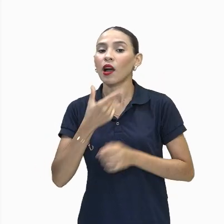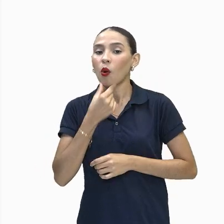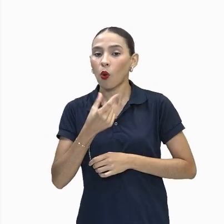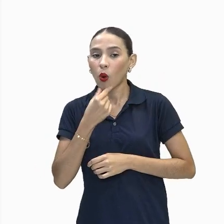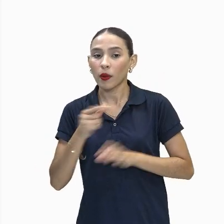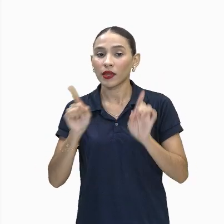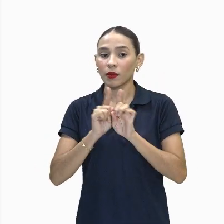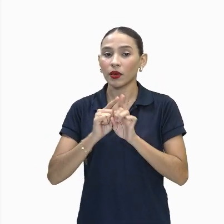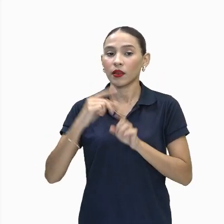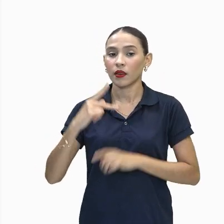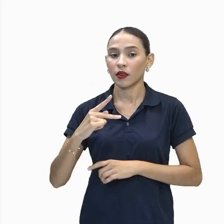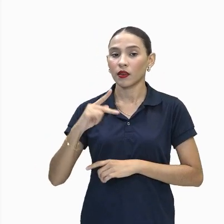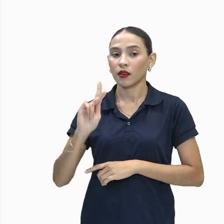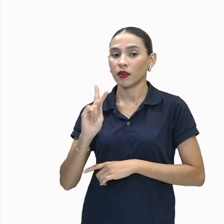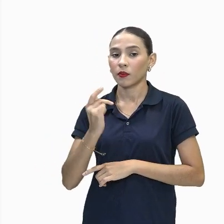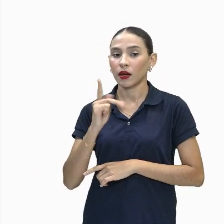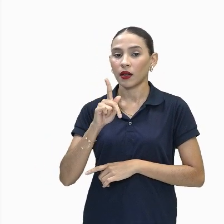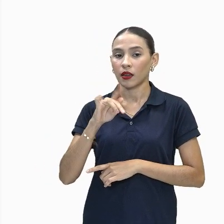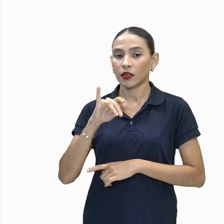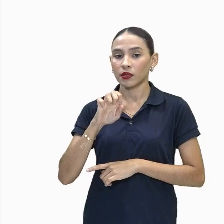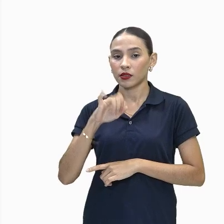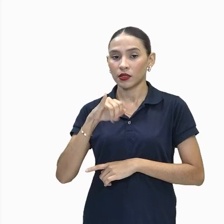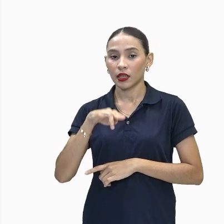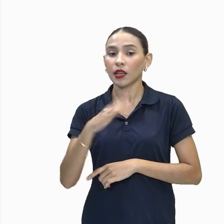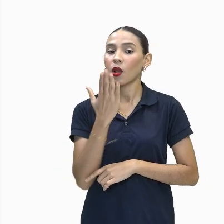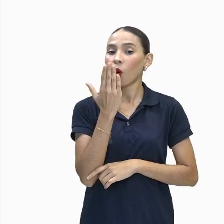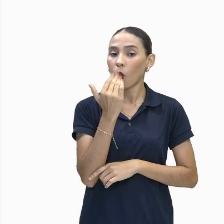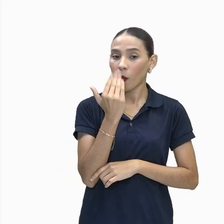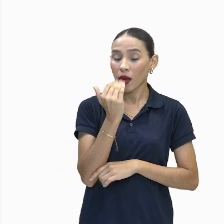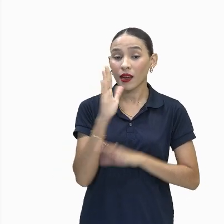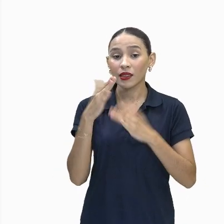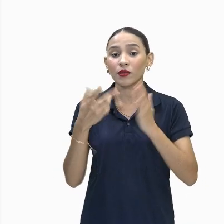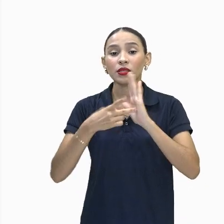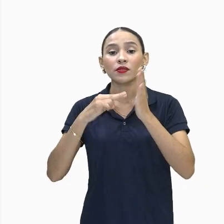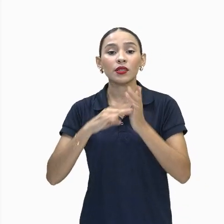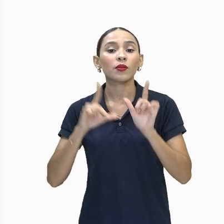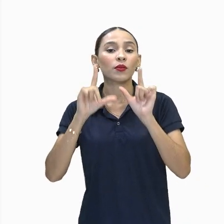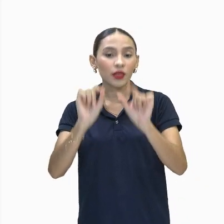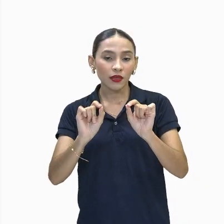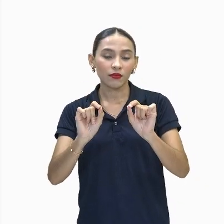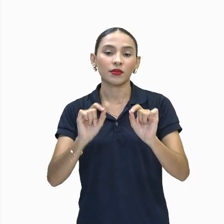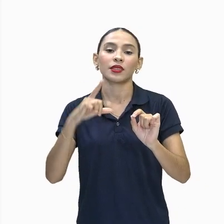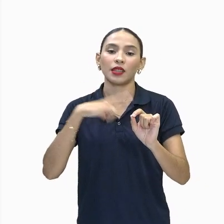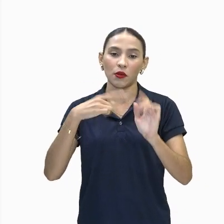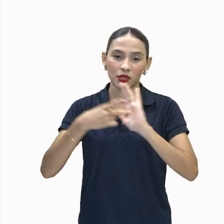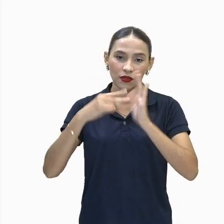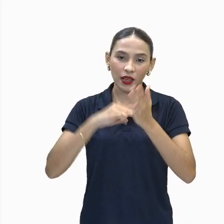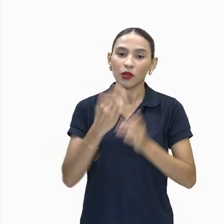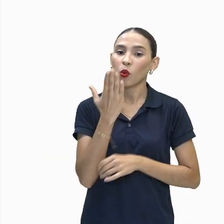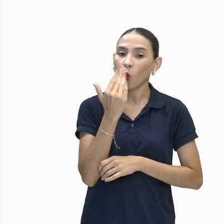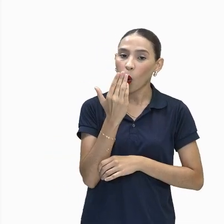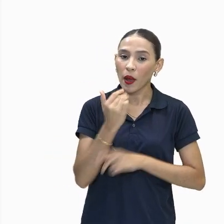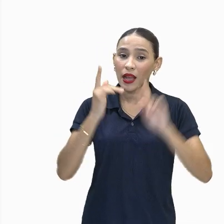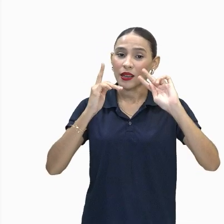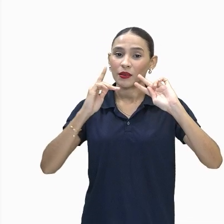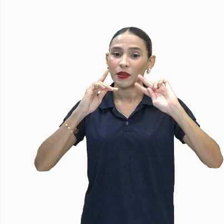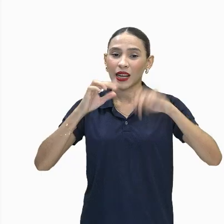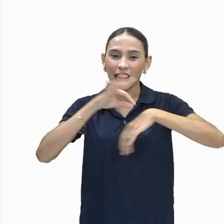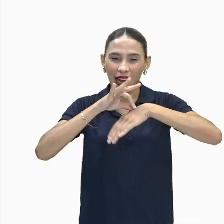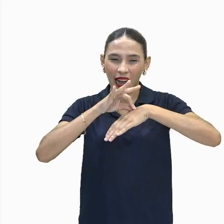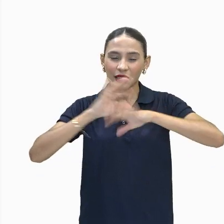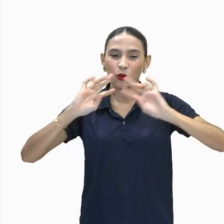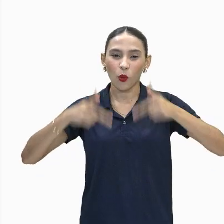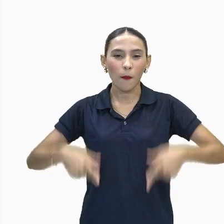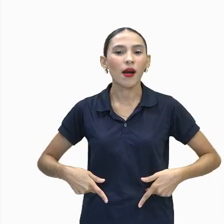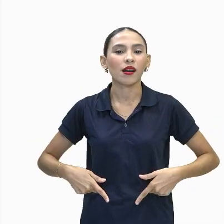que significa comer. Então, literalmente, portanto, esse termo significa comer o ser humano. Exatamente.